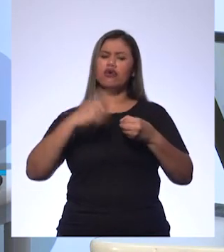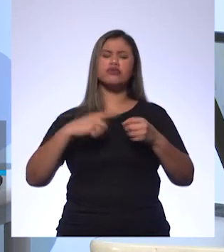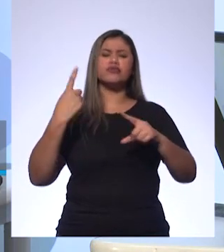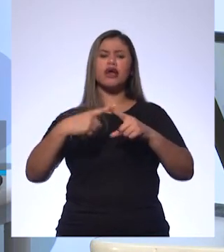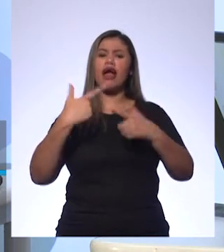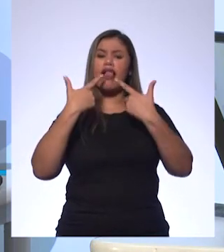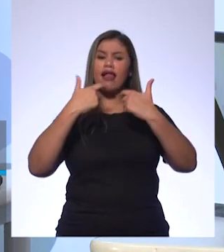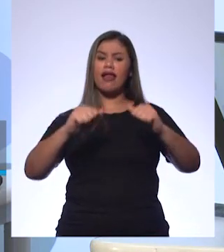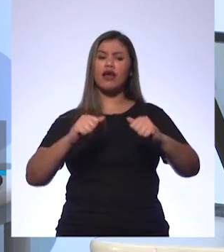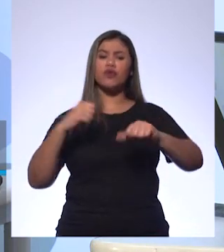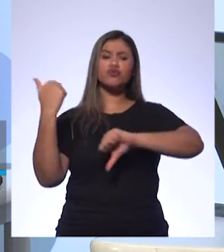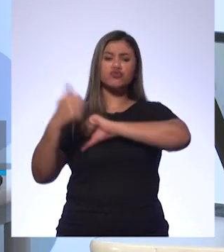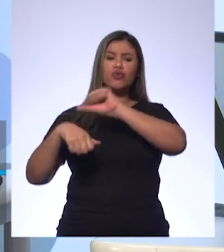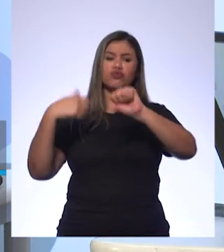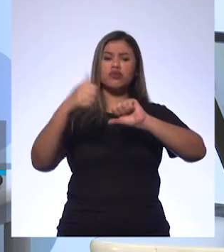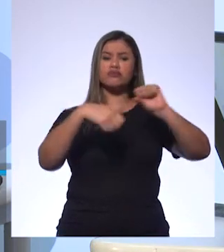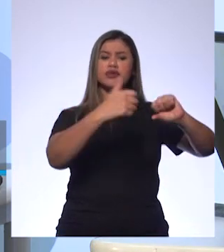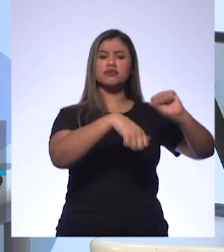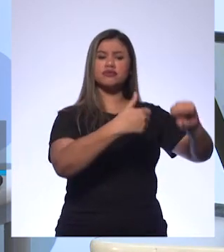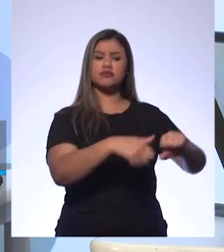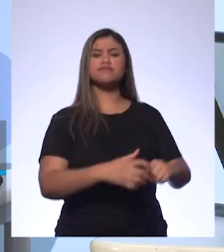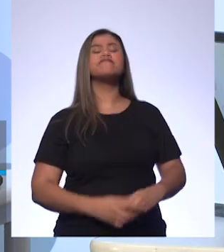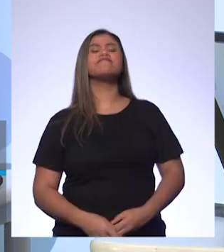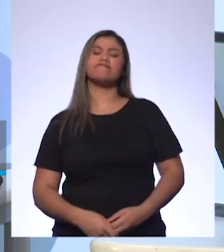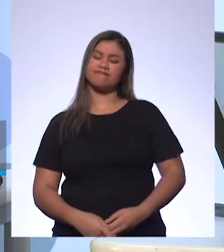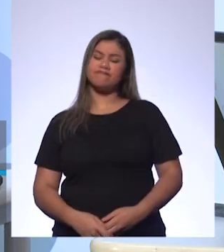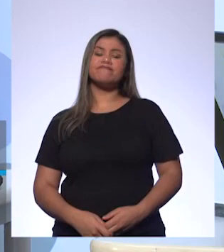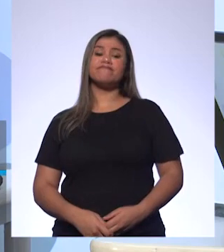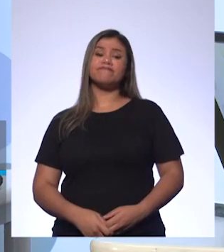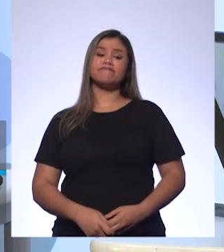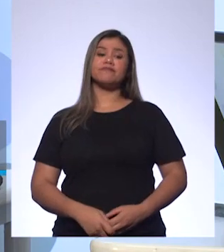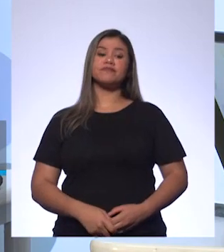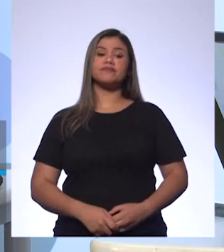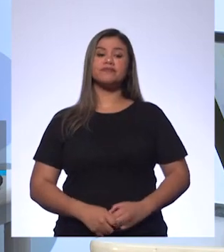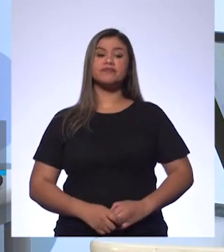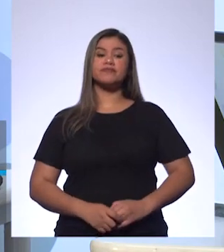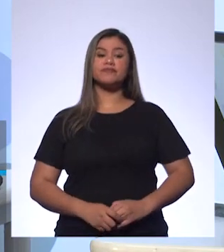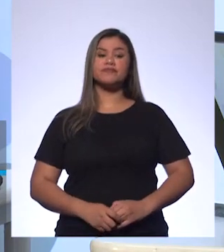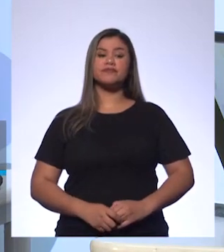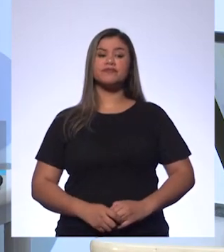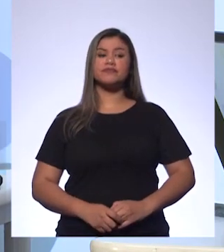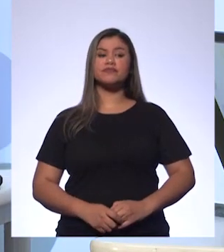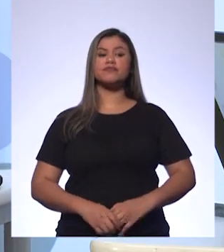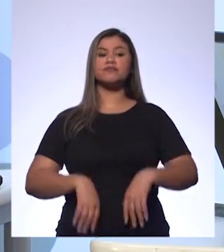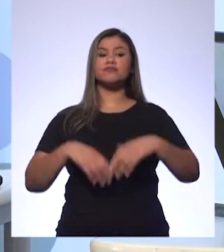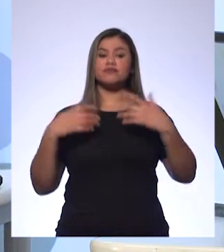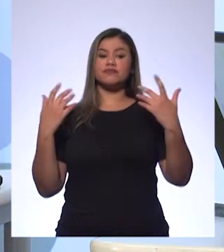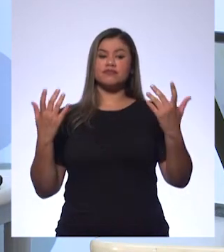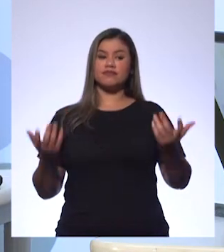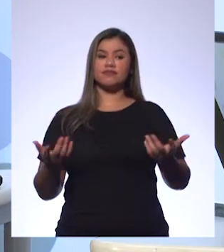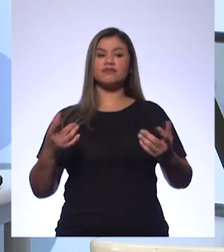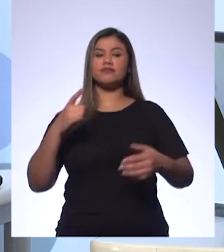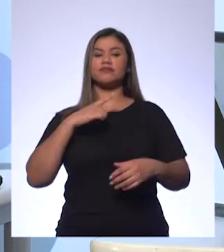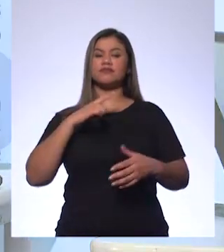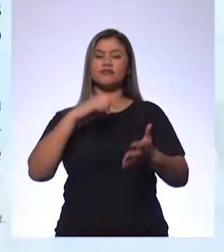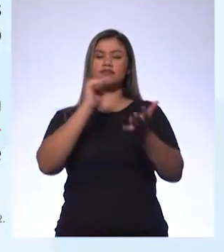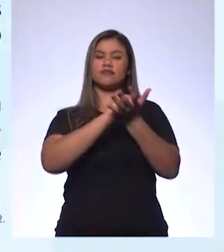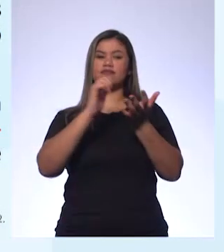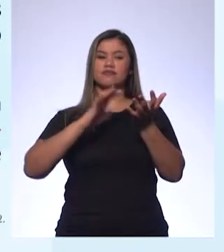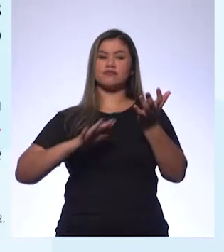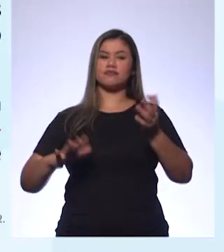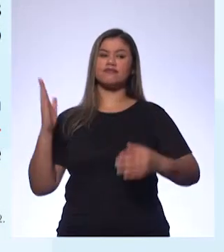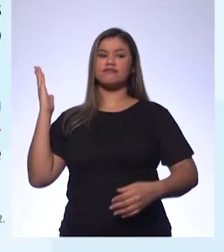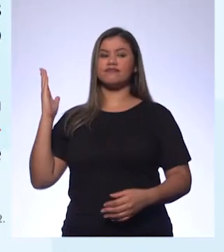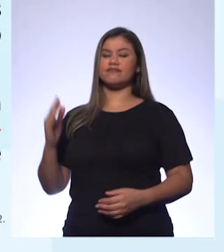sempre está falando disso implicitamente, vamos dizer assim, certo? Então, temos aí uma